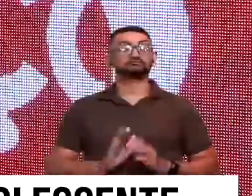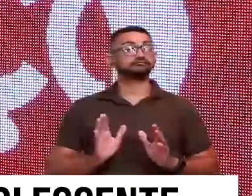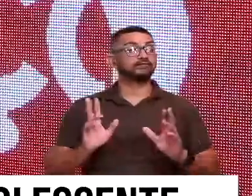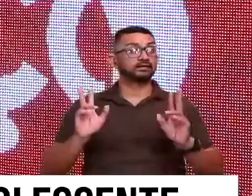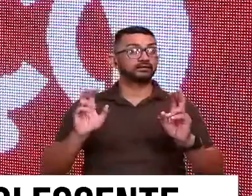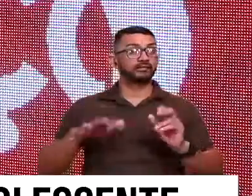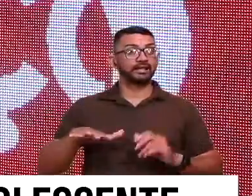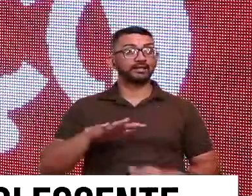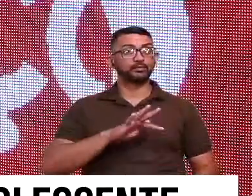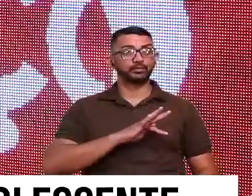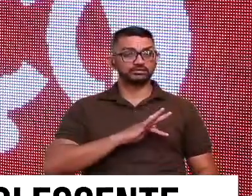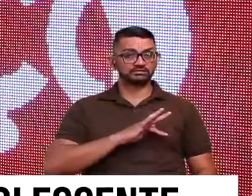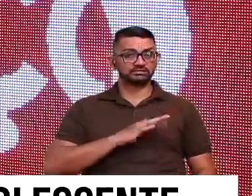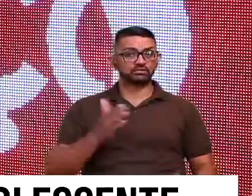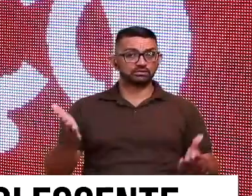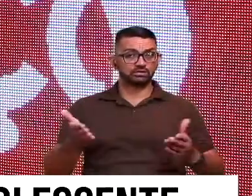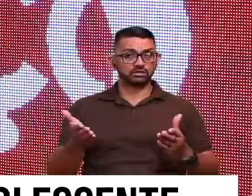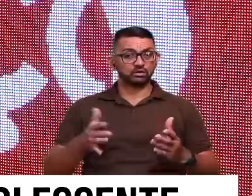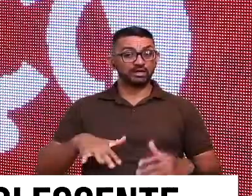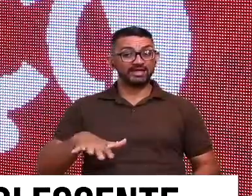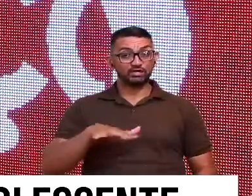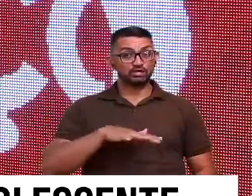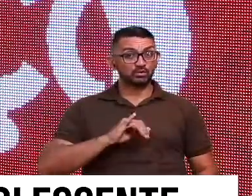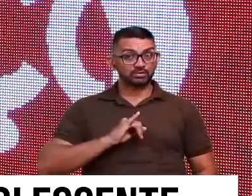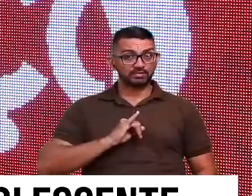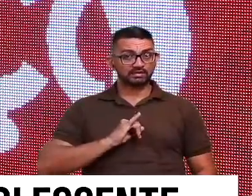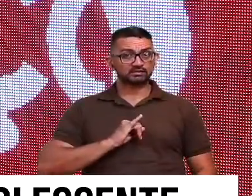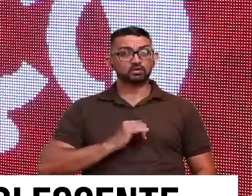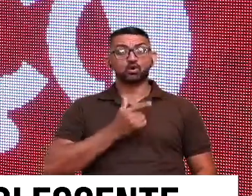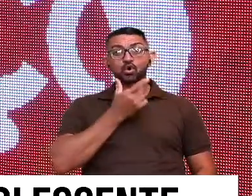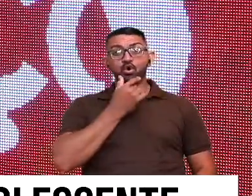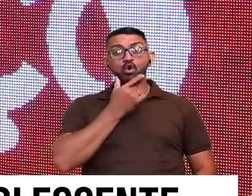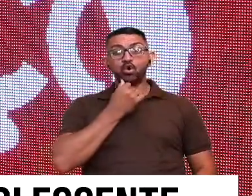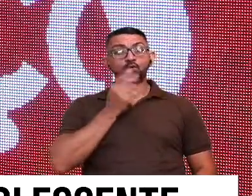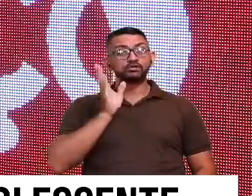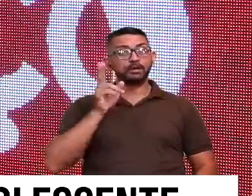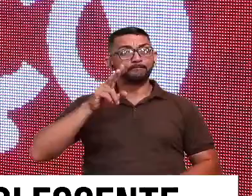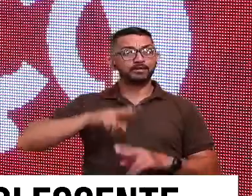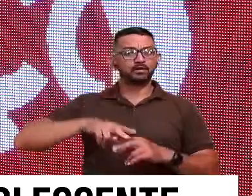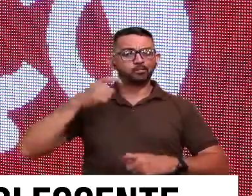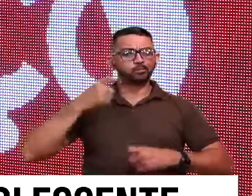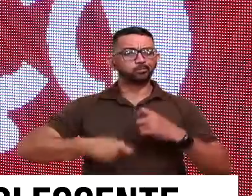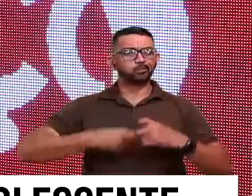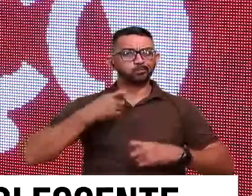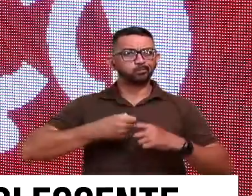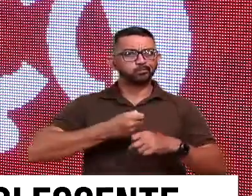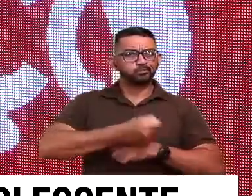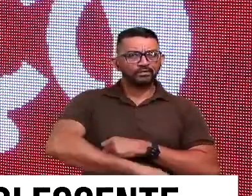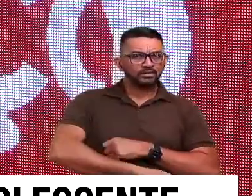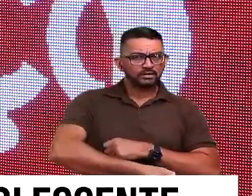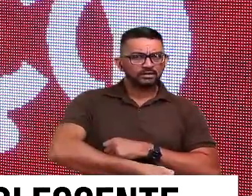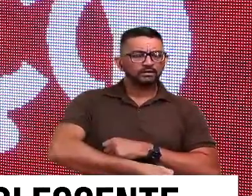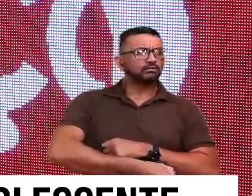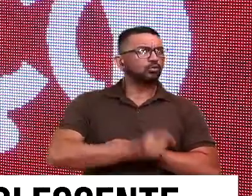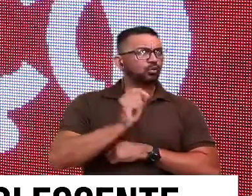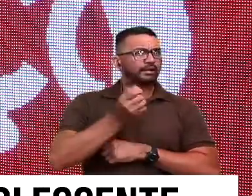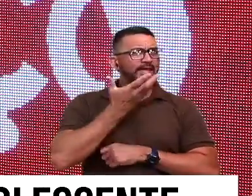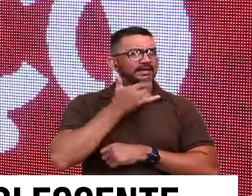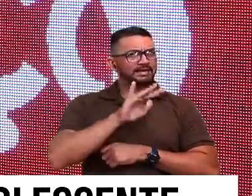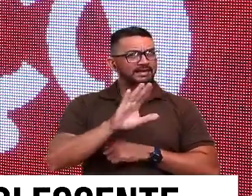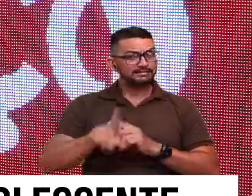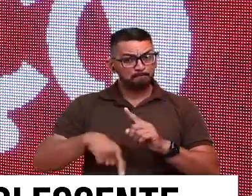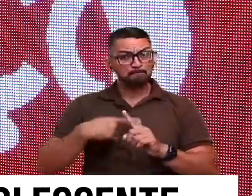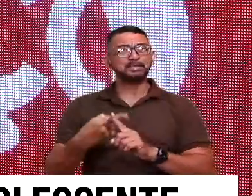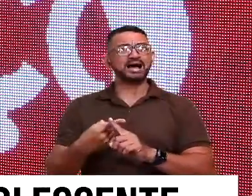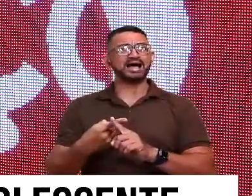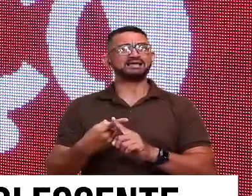e ainda sobre área policial e agora nossa região um homem foi preso por estuprar uma criança e um adolescente